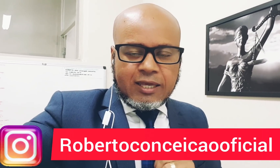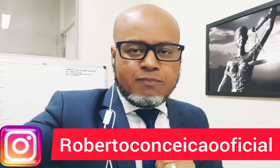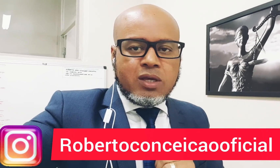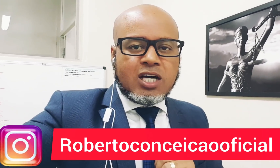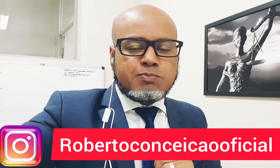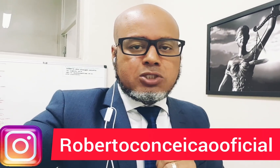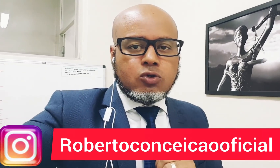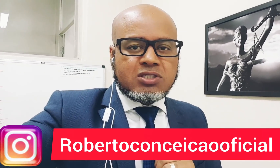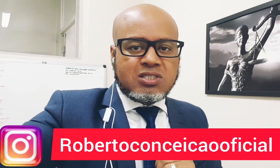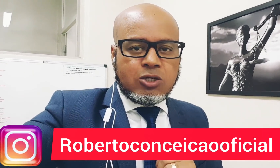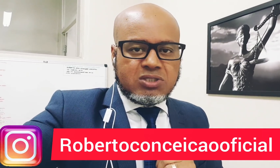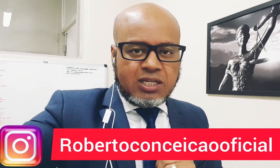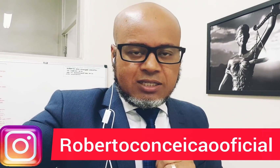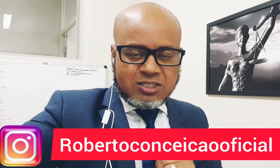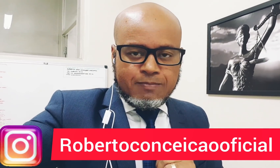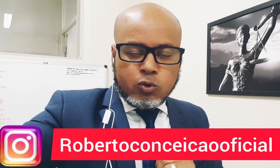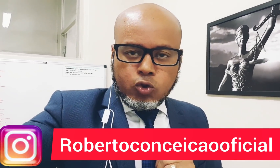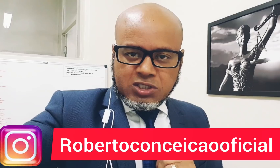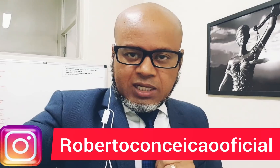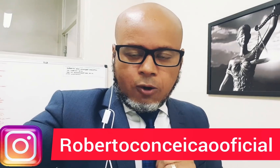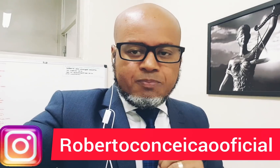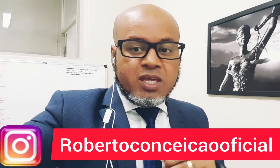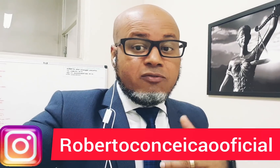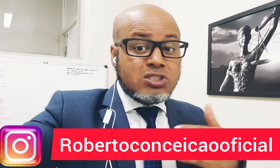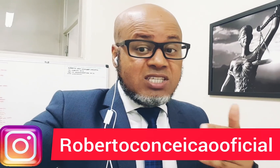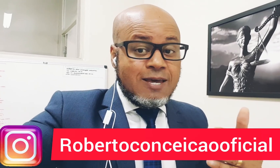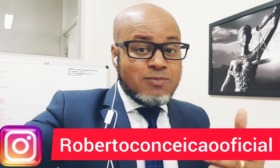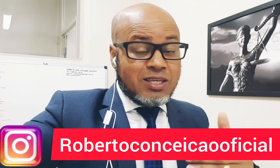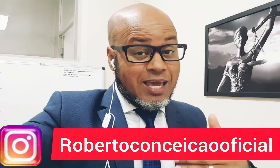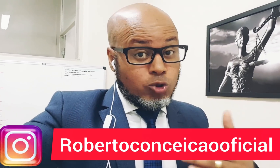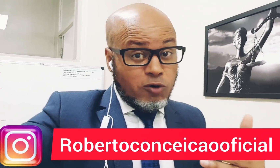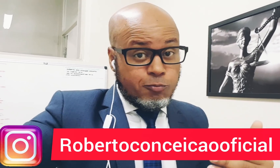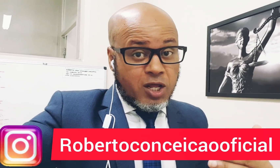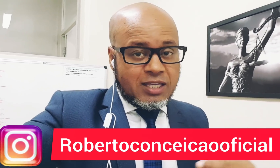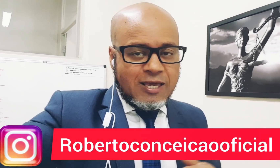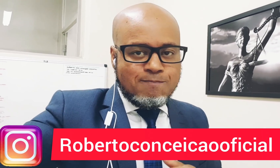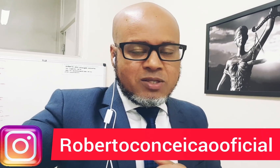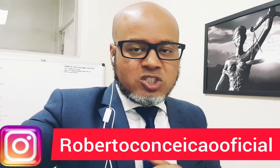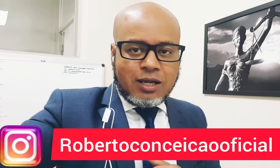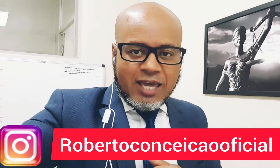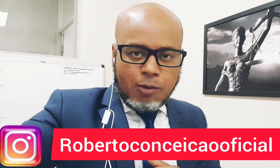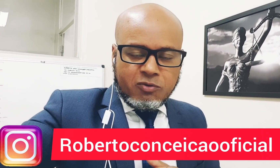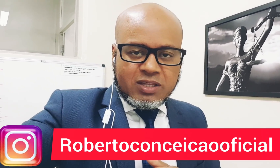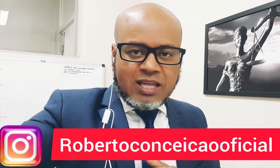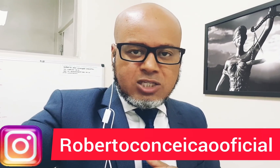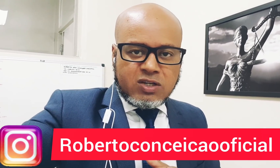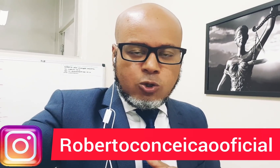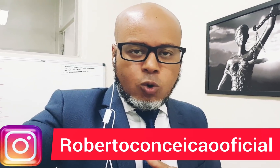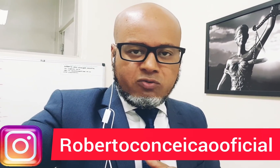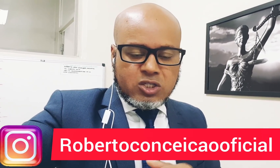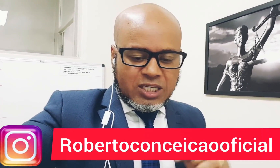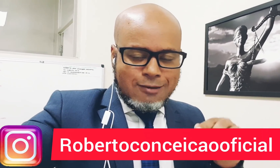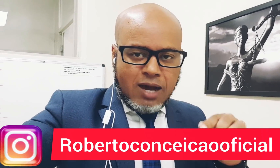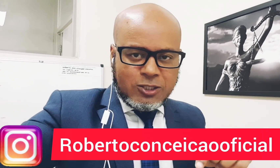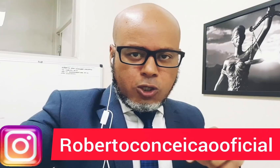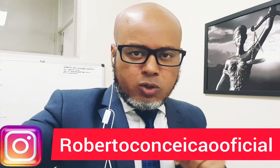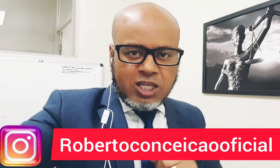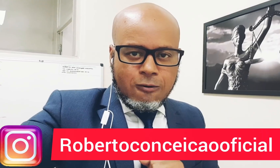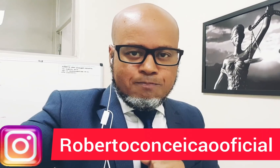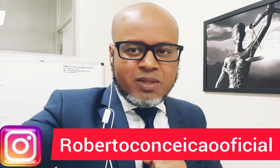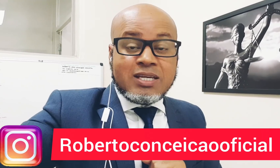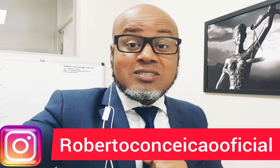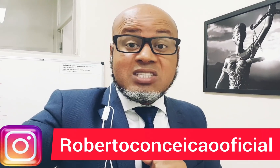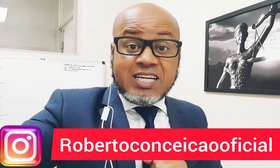ajudar aqui as pessoas que estão inscritas no nosso canal. E você que é novo por aqui, já quero aproveitar e te fazer um convite. Aqui embaixo tem